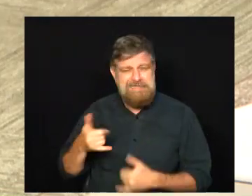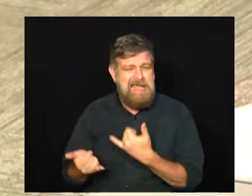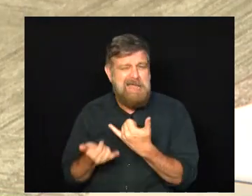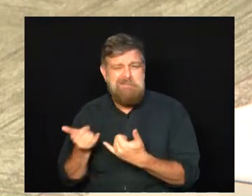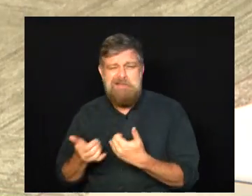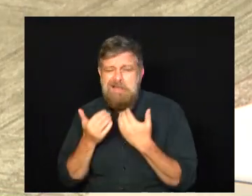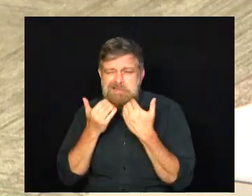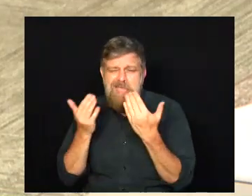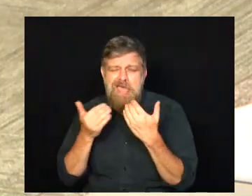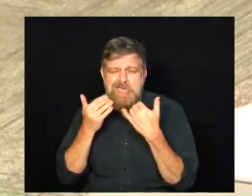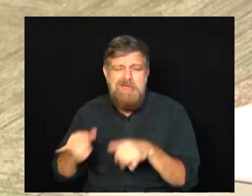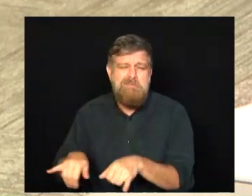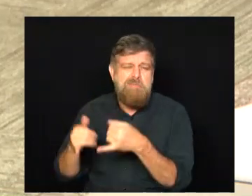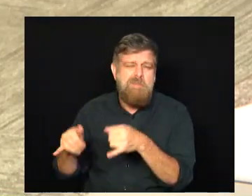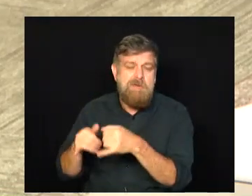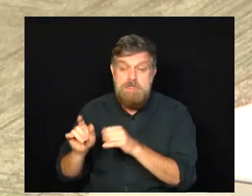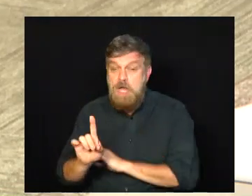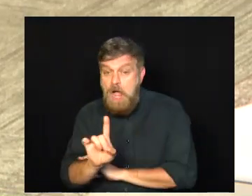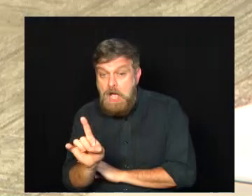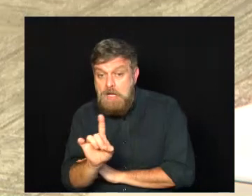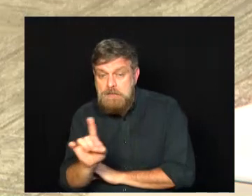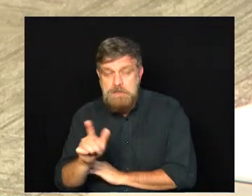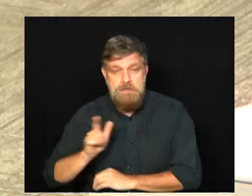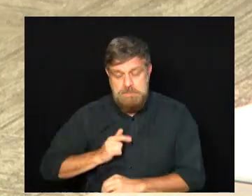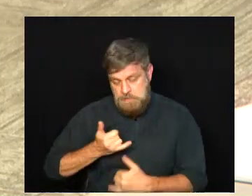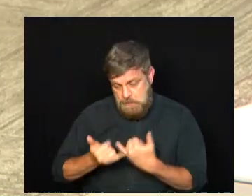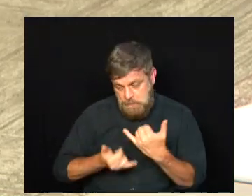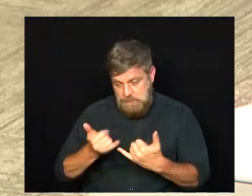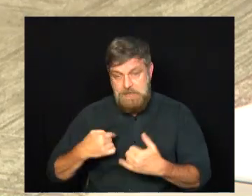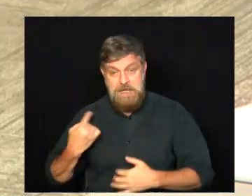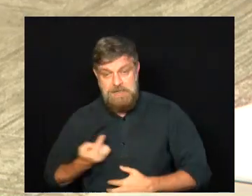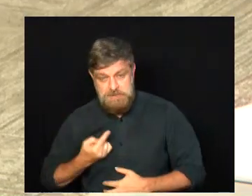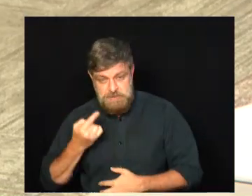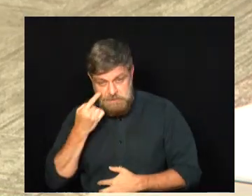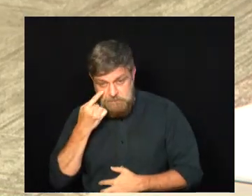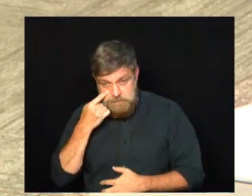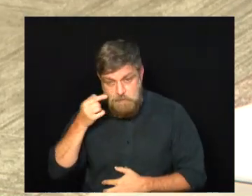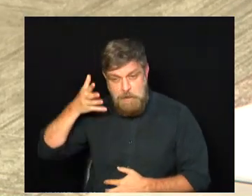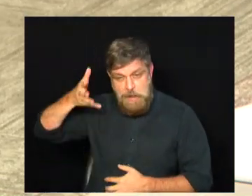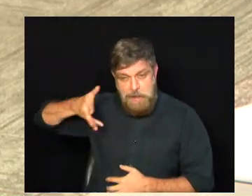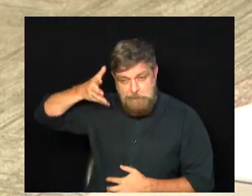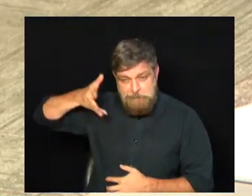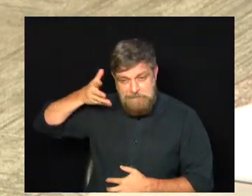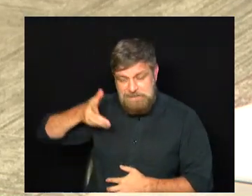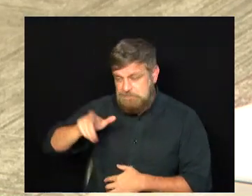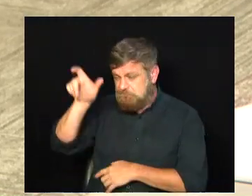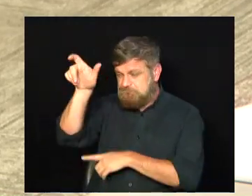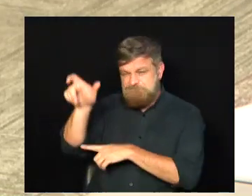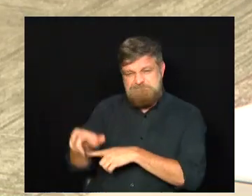uma besteira de criança, mas não é, né? Hoje nós pudemos ver nessa palestra da doutora Regina